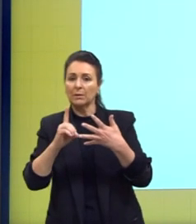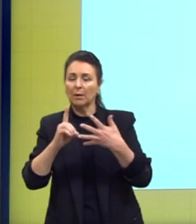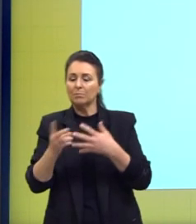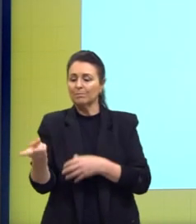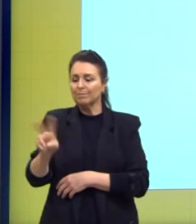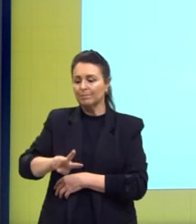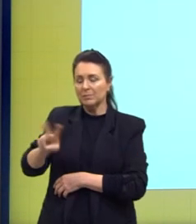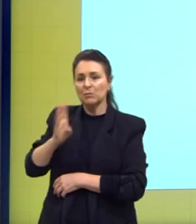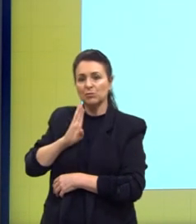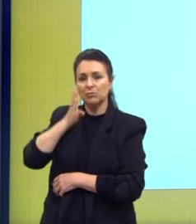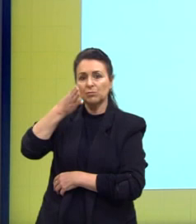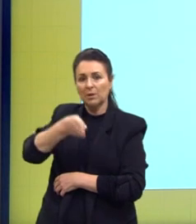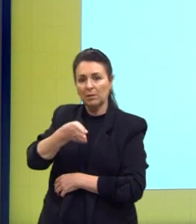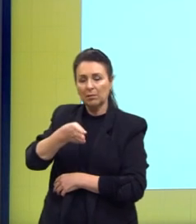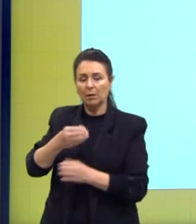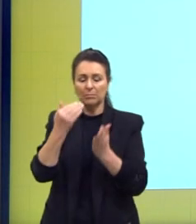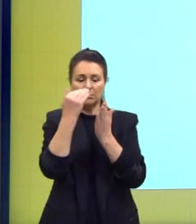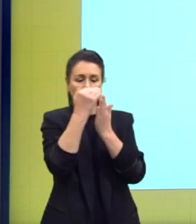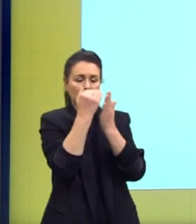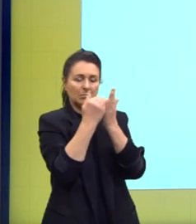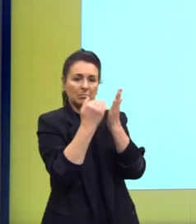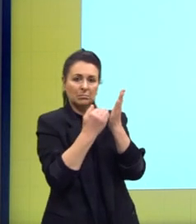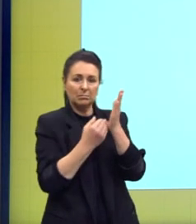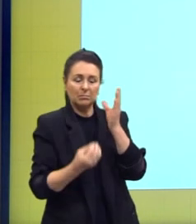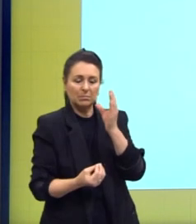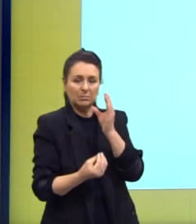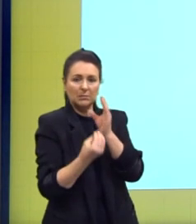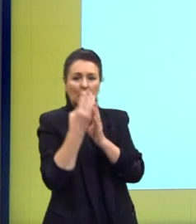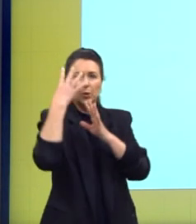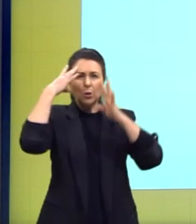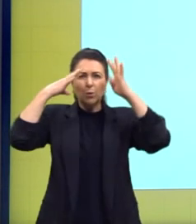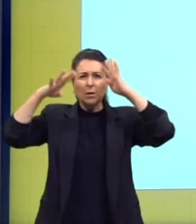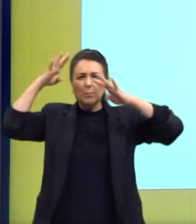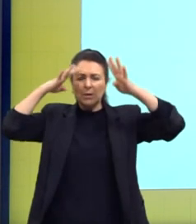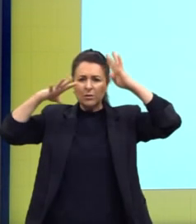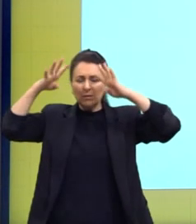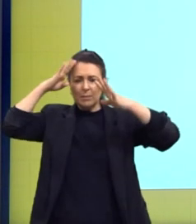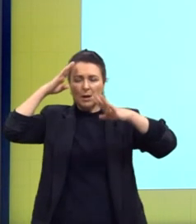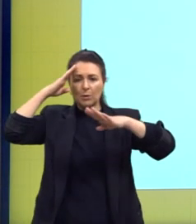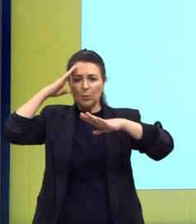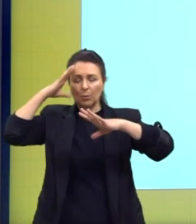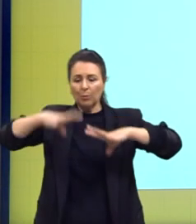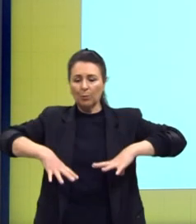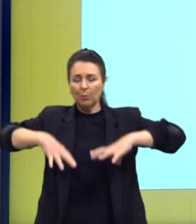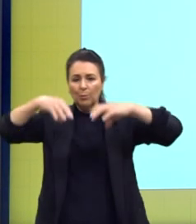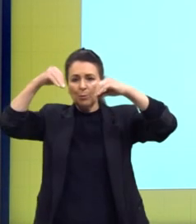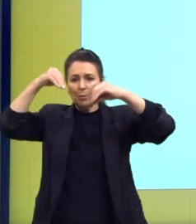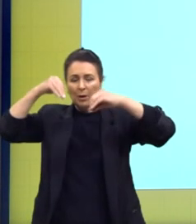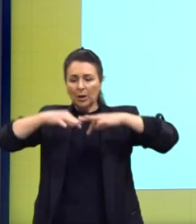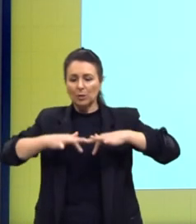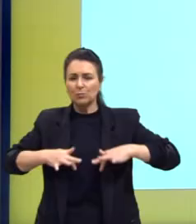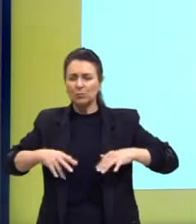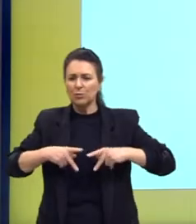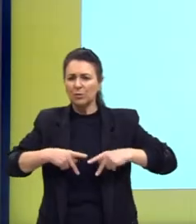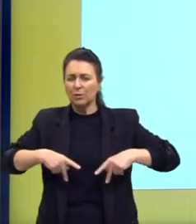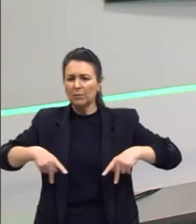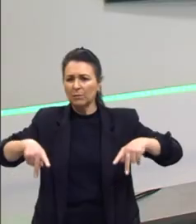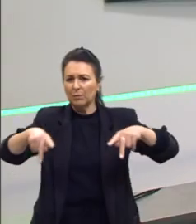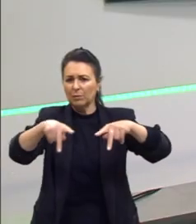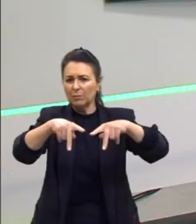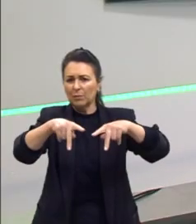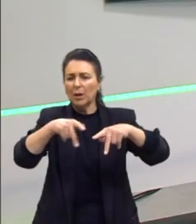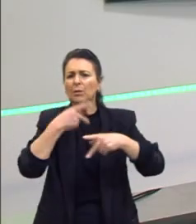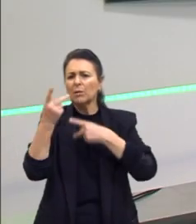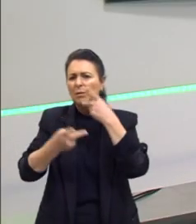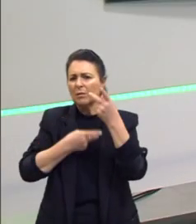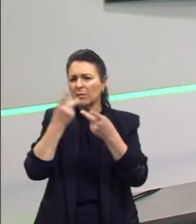direta das categorias originadas no Imaginário medieval e aquele não tá falando né de